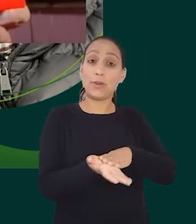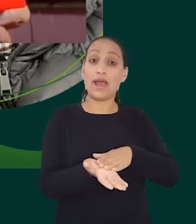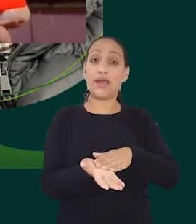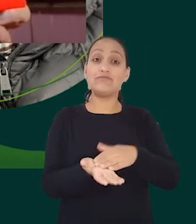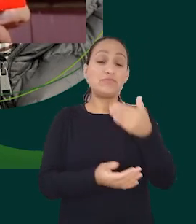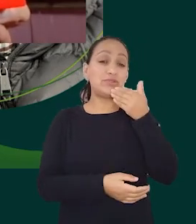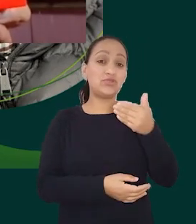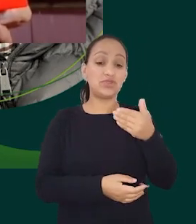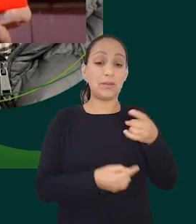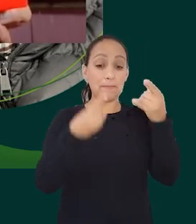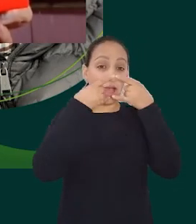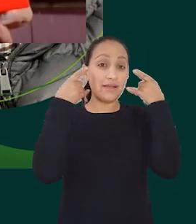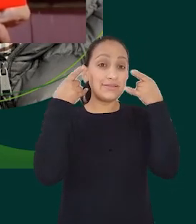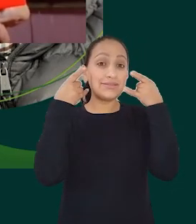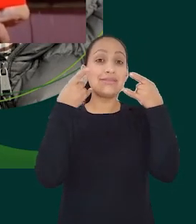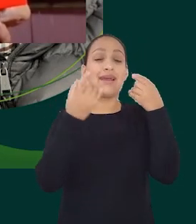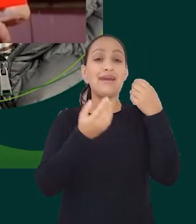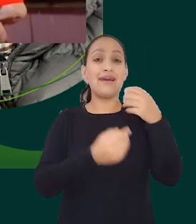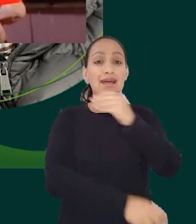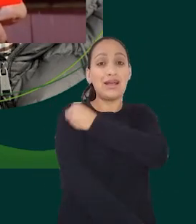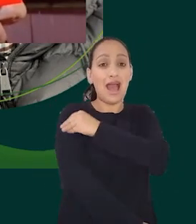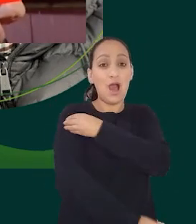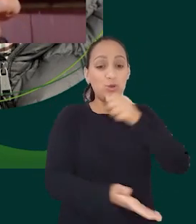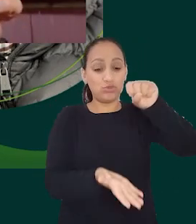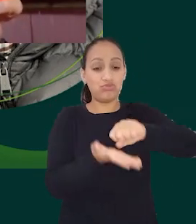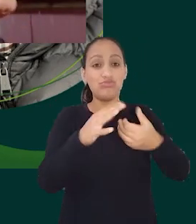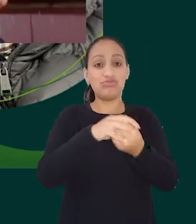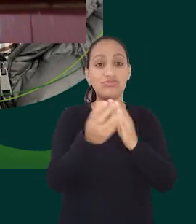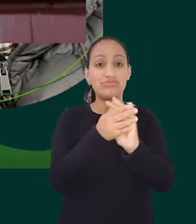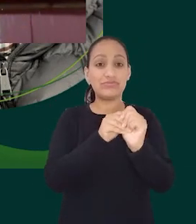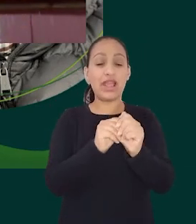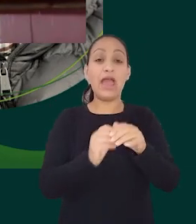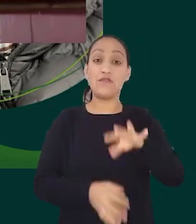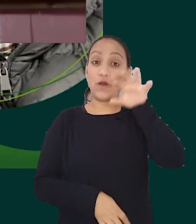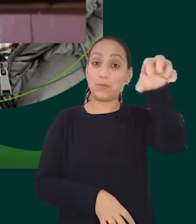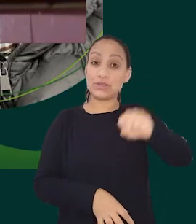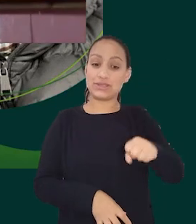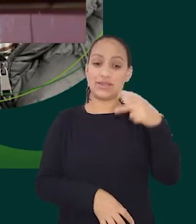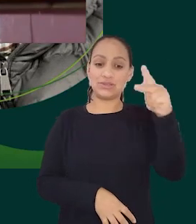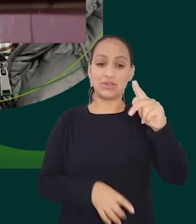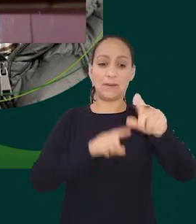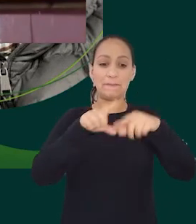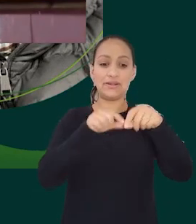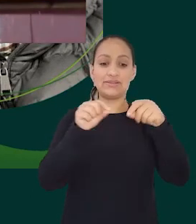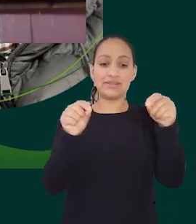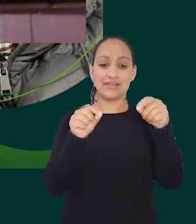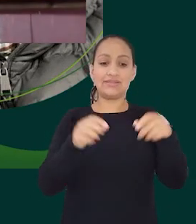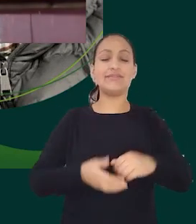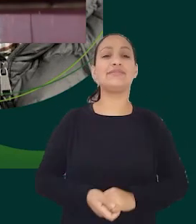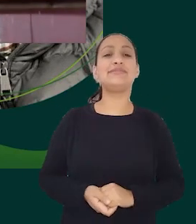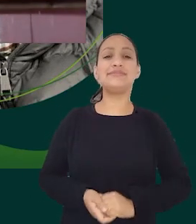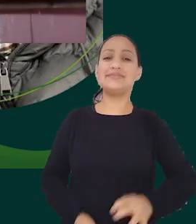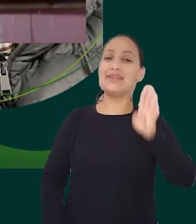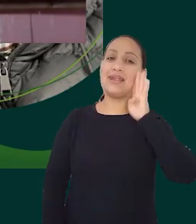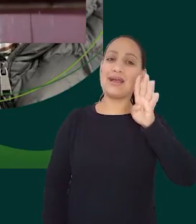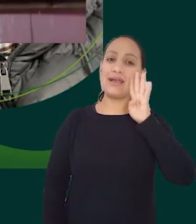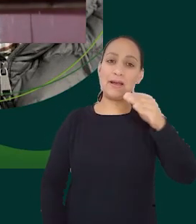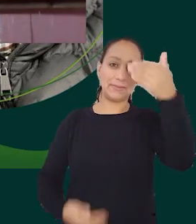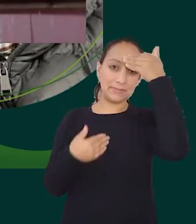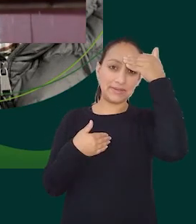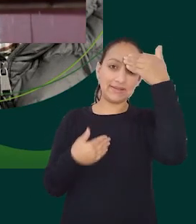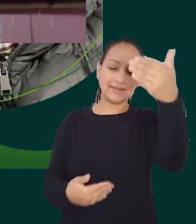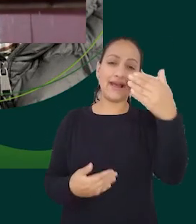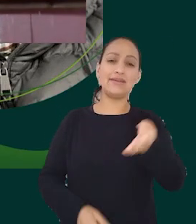máscara, álcool em gel e vou buscar aí na tua casa. Teu presente, Juliano. Super Muito obrigado, bacana, querido. obrigada